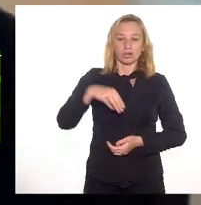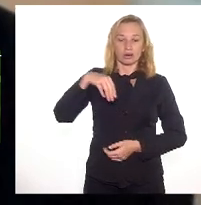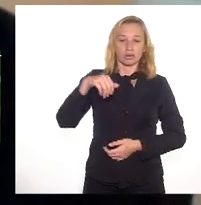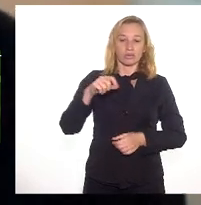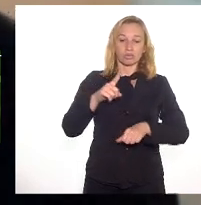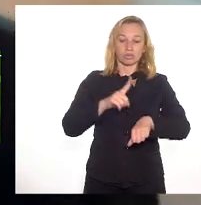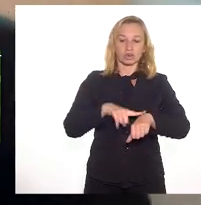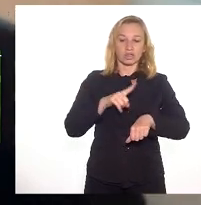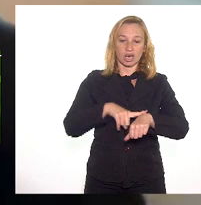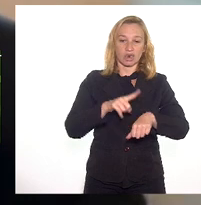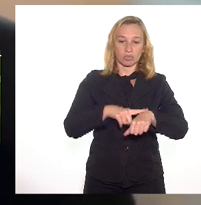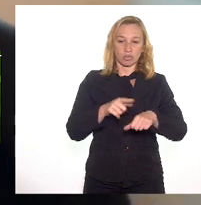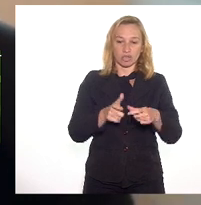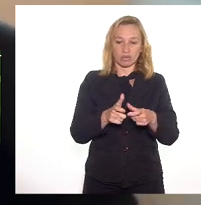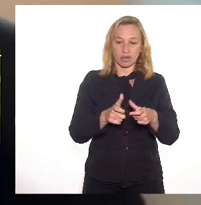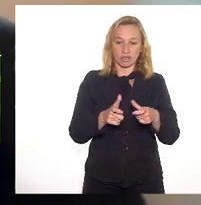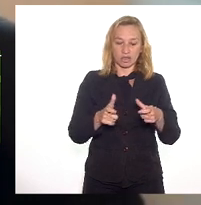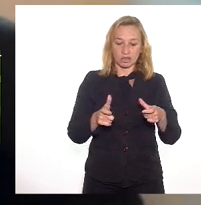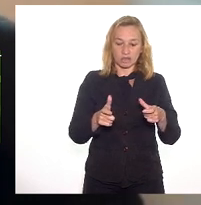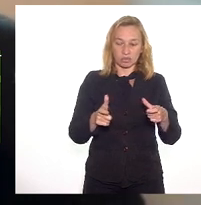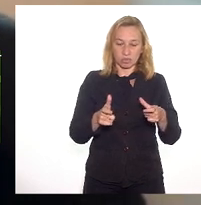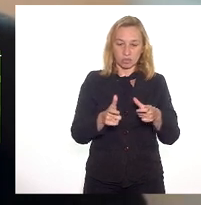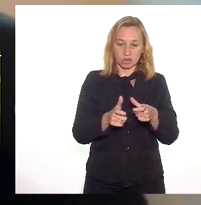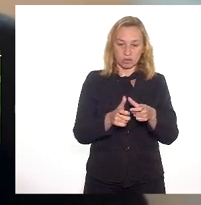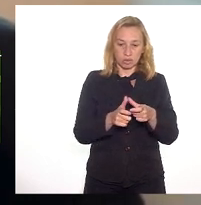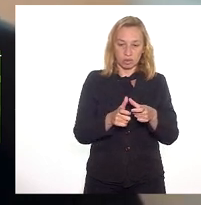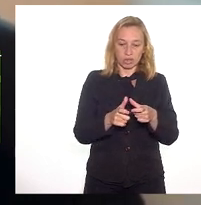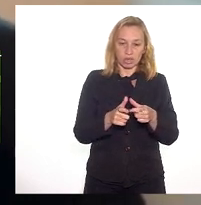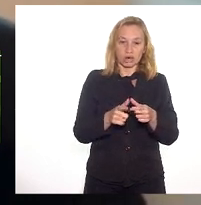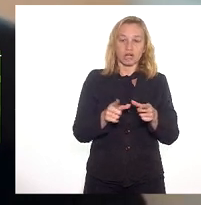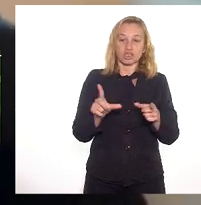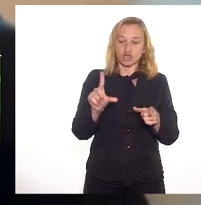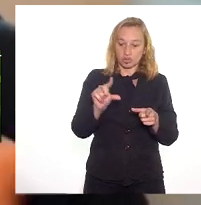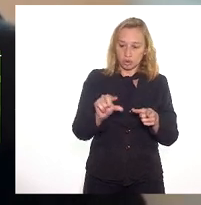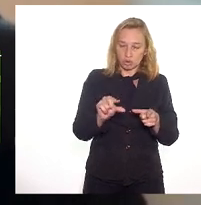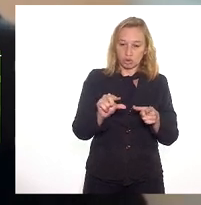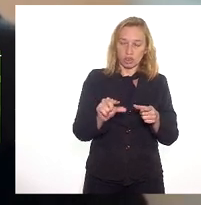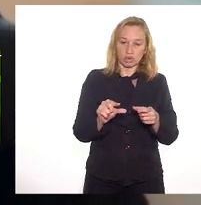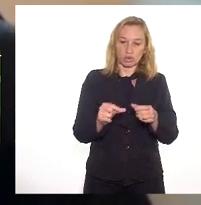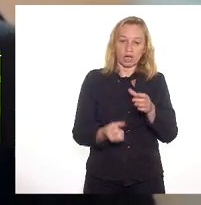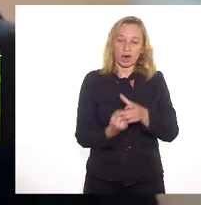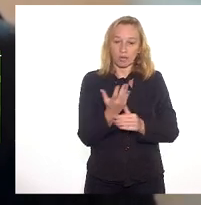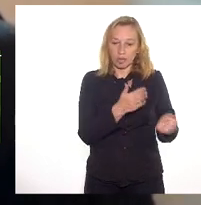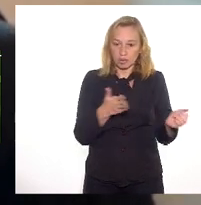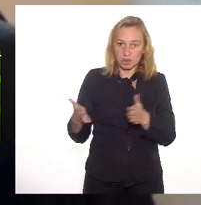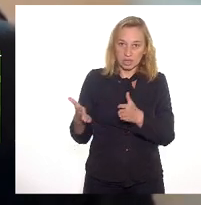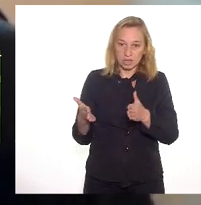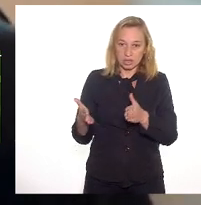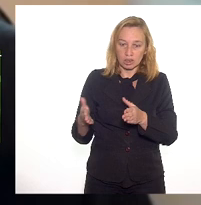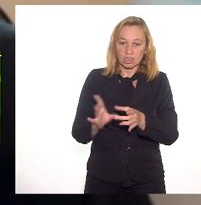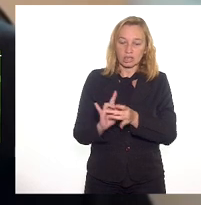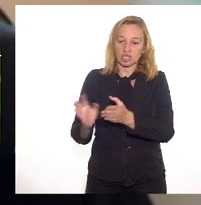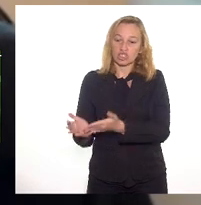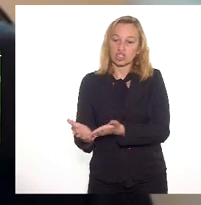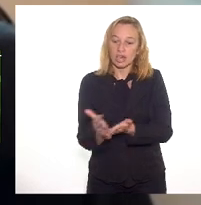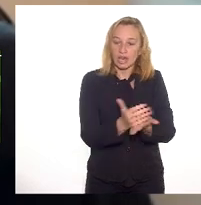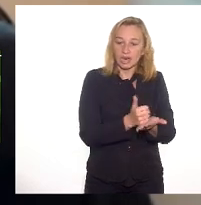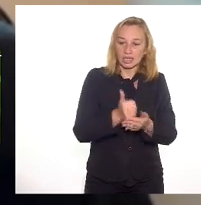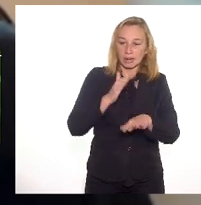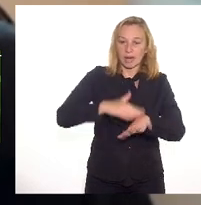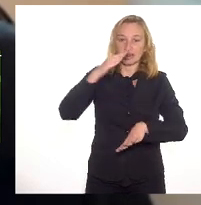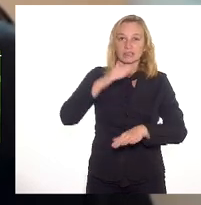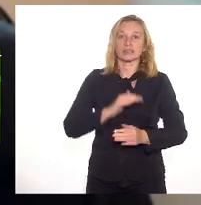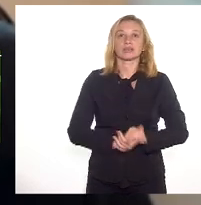vão diminuindo a sua produção, que é inexorável na indústria, né? Eles também deixam de arrecadar tanto quanto